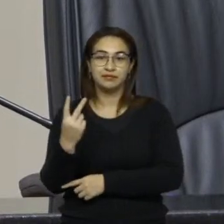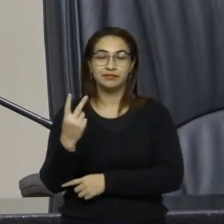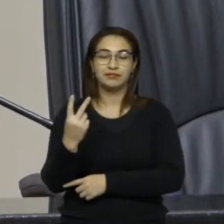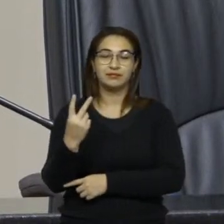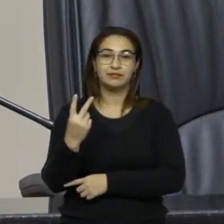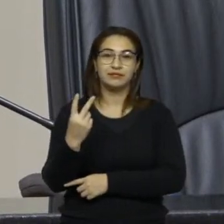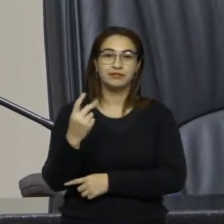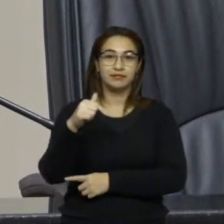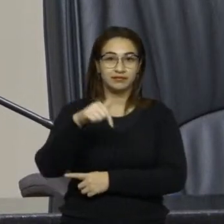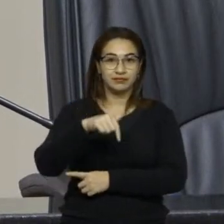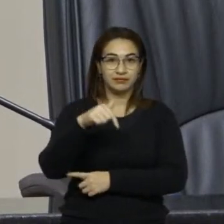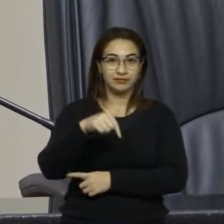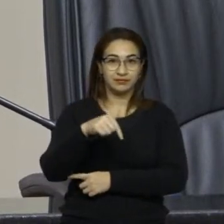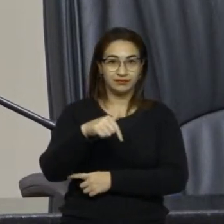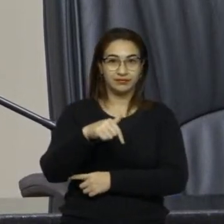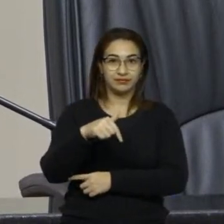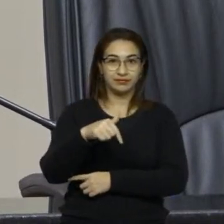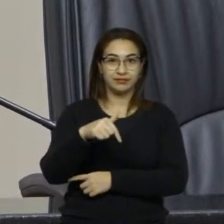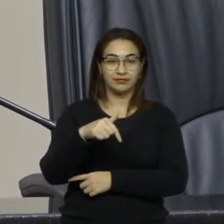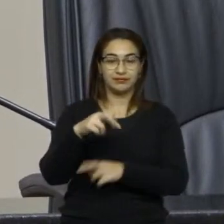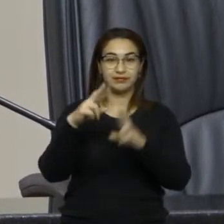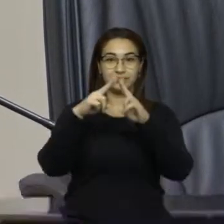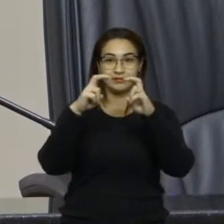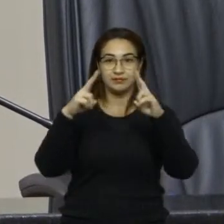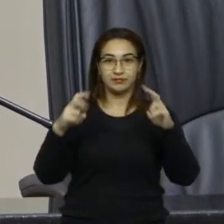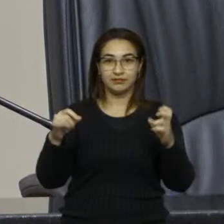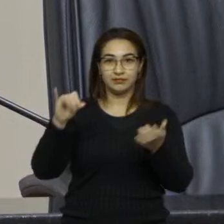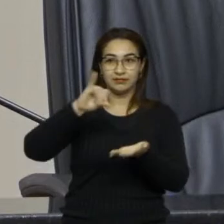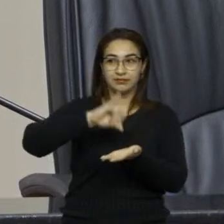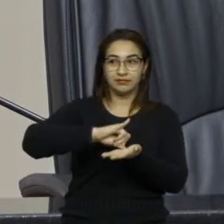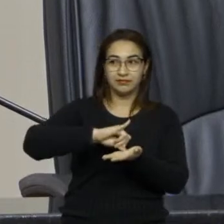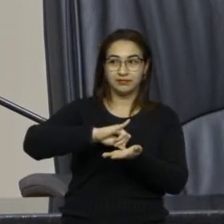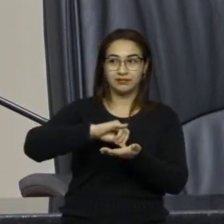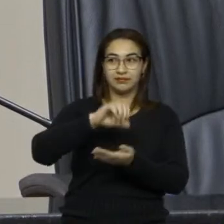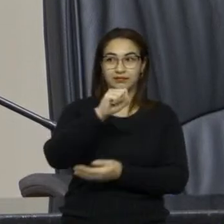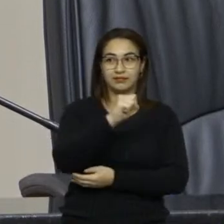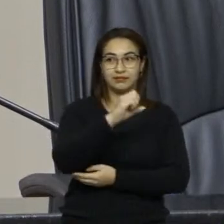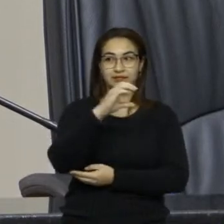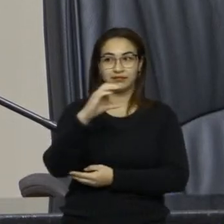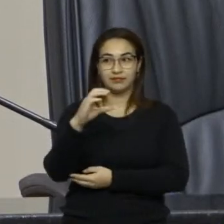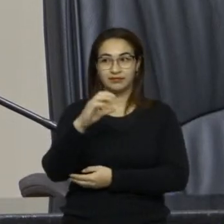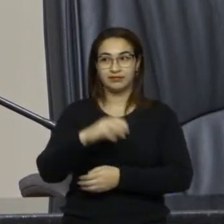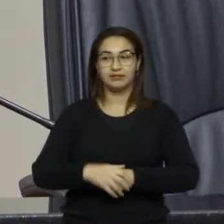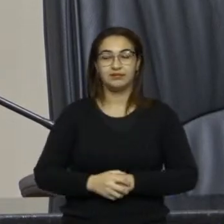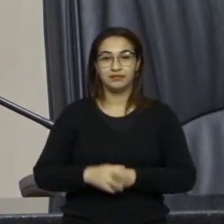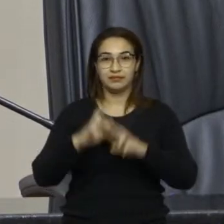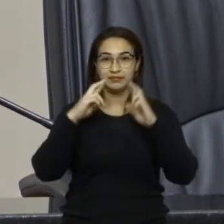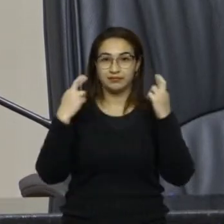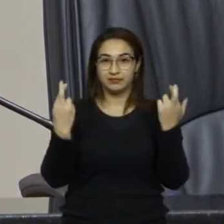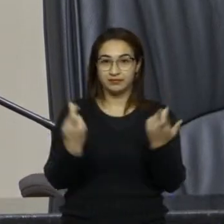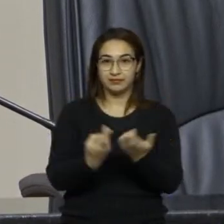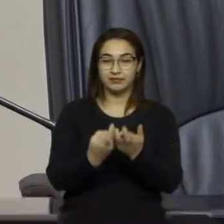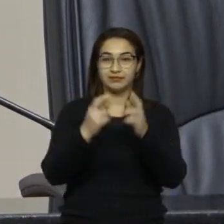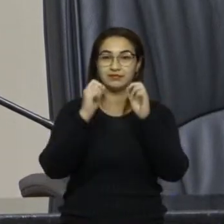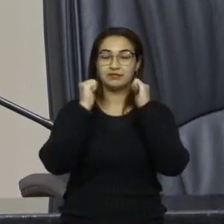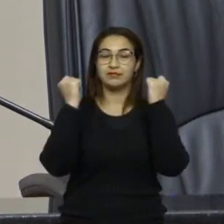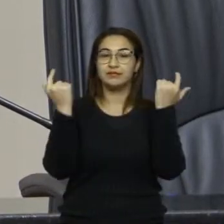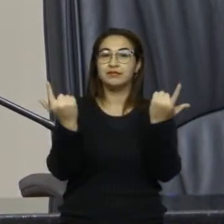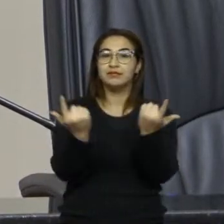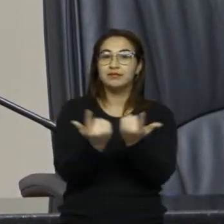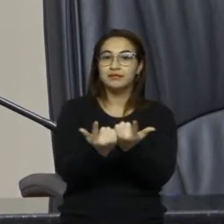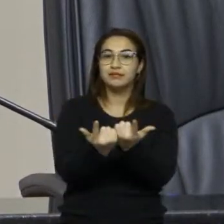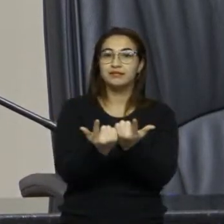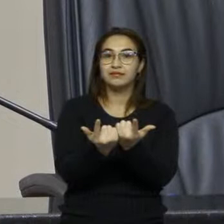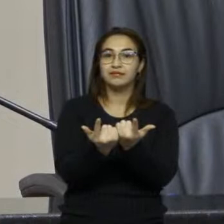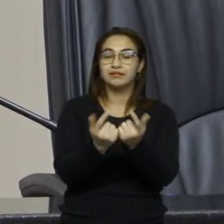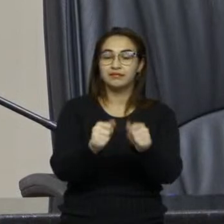2022, nesta cidade de Florianópolis, capital do estado de Santa Catarina, reuniu-se a Assembleia Legislativa